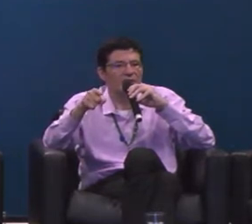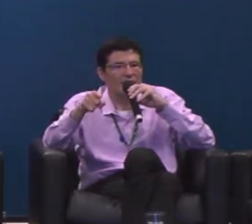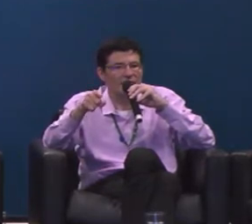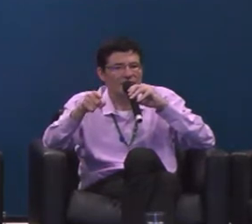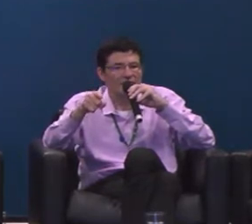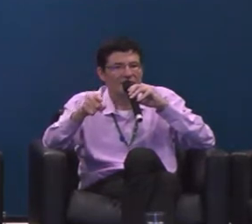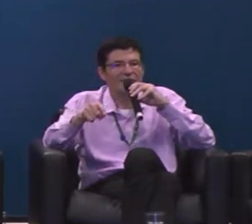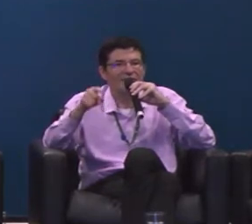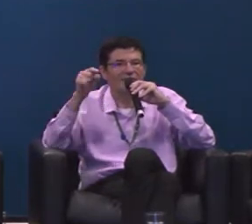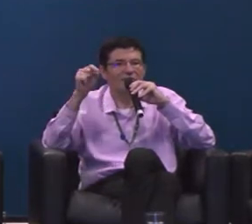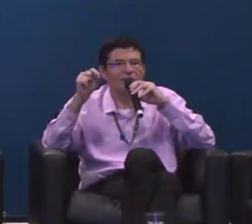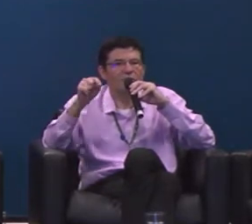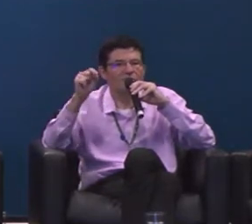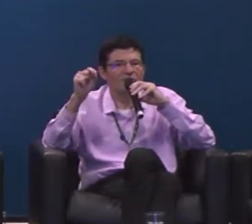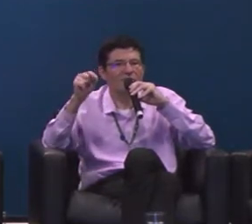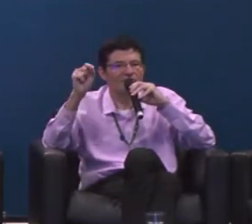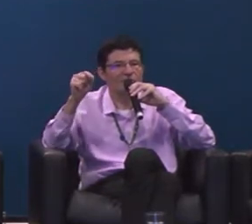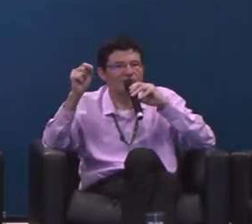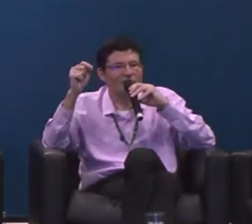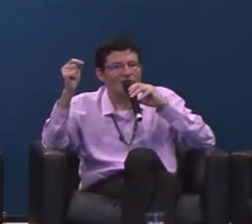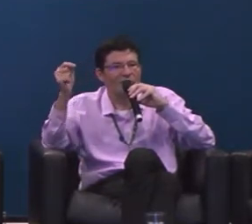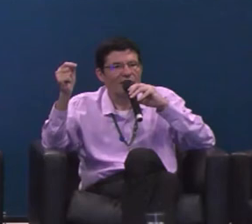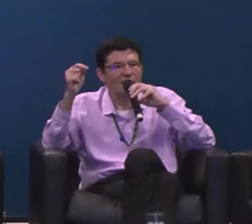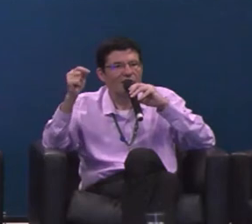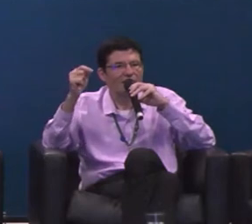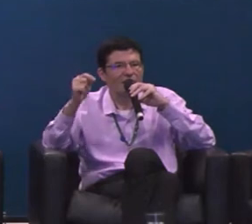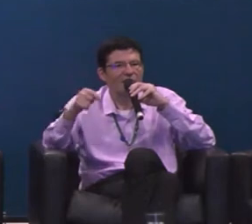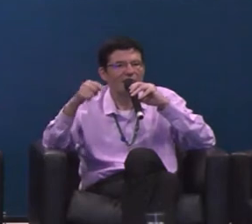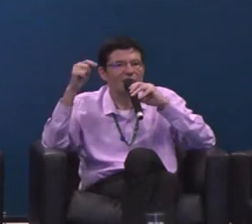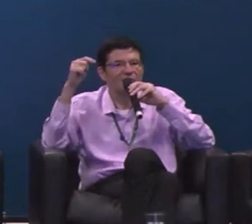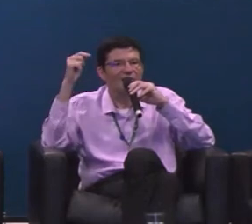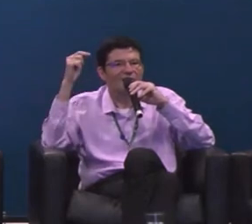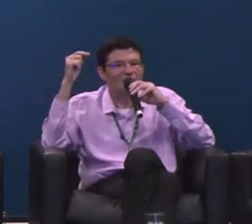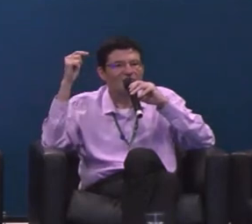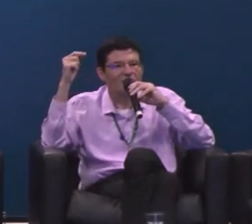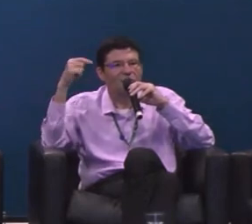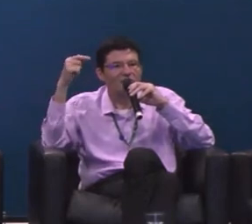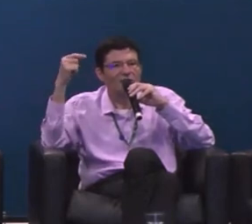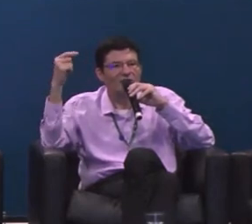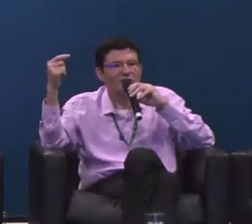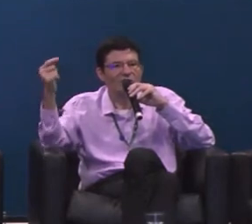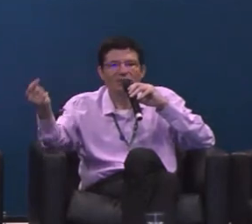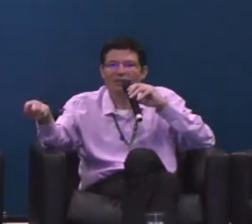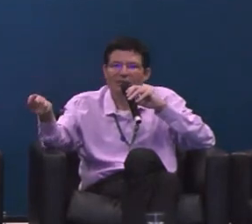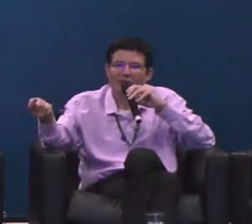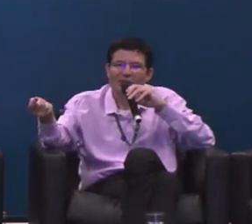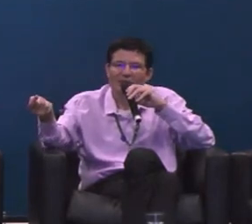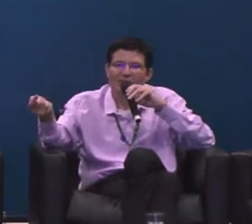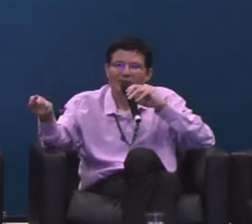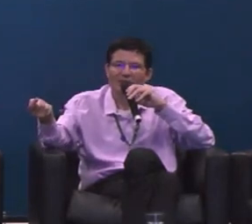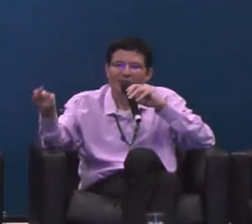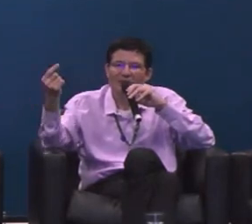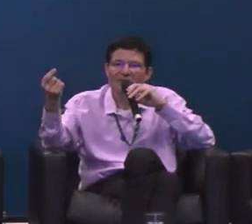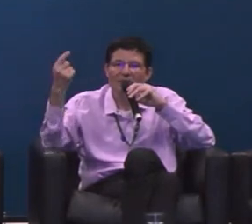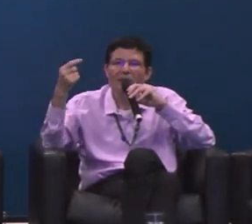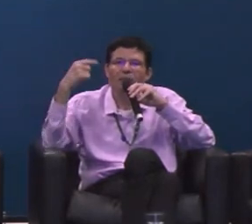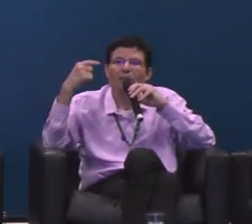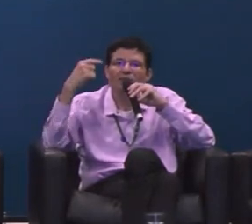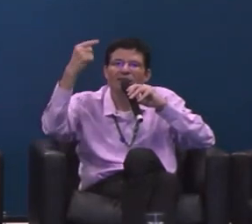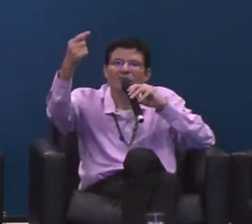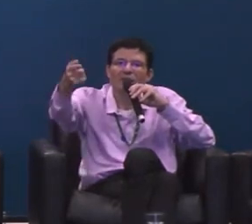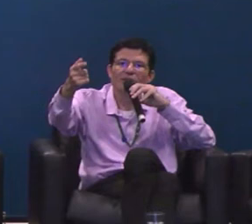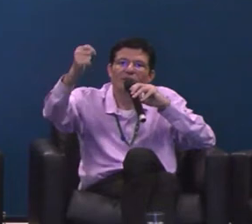sanitária. O meu processo, inclusive, está lá na 6437, o processo de infração sanitária, para